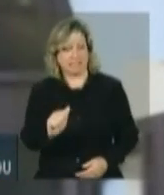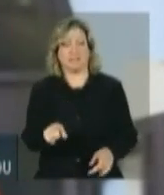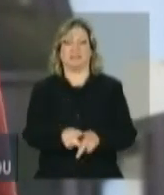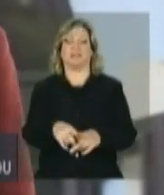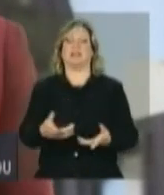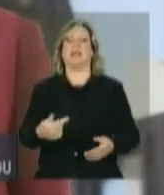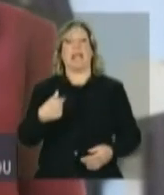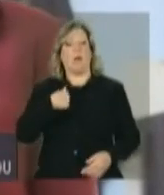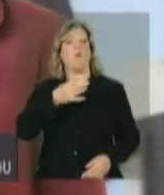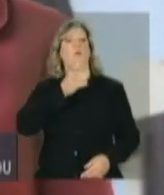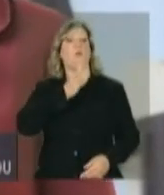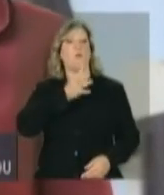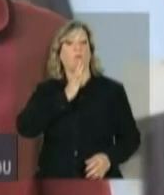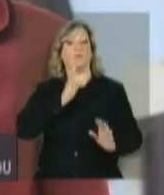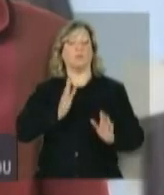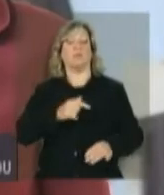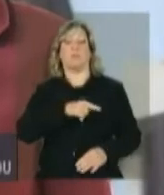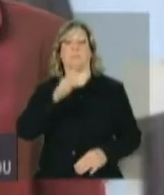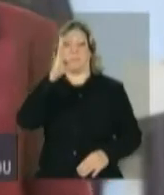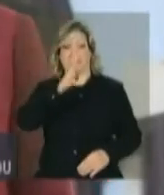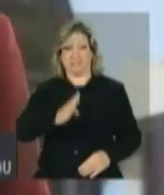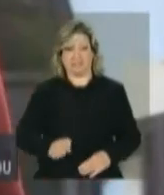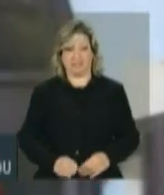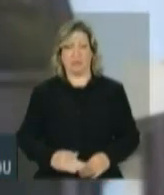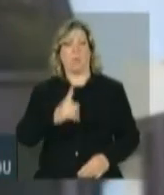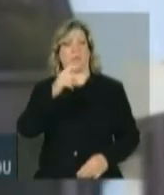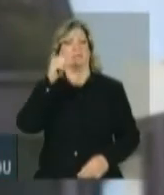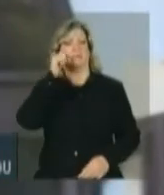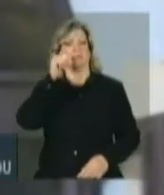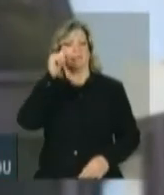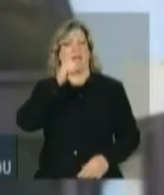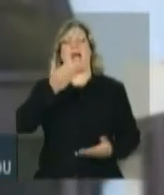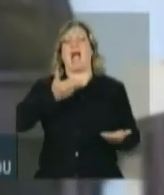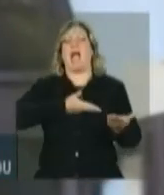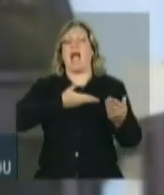Brasil uma grande